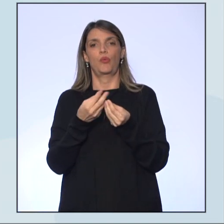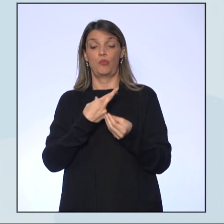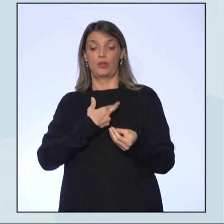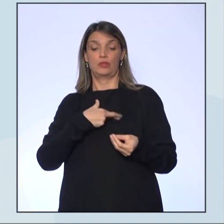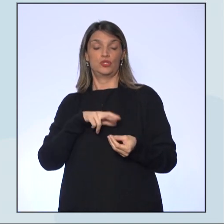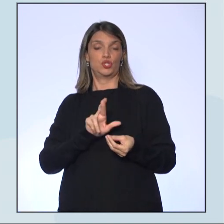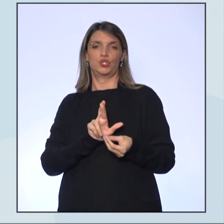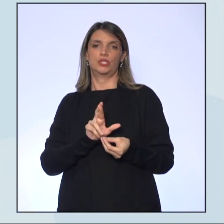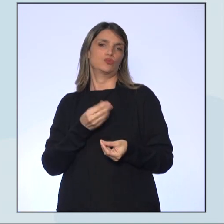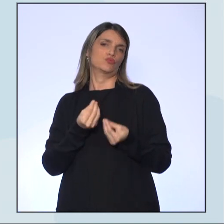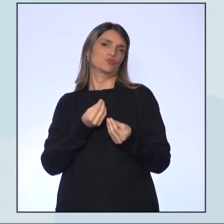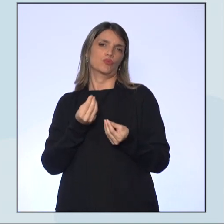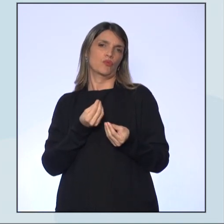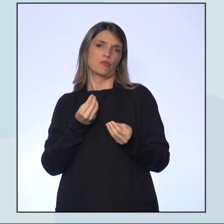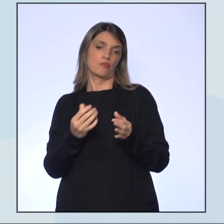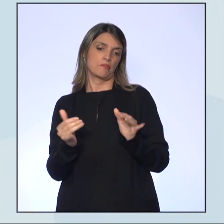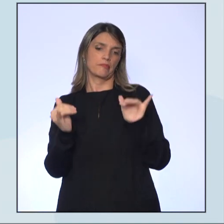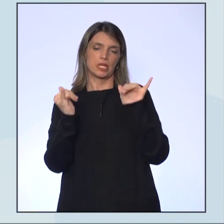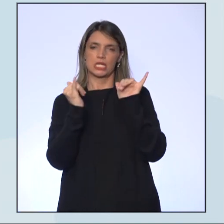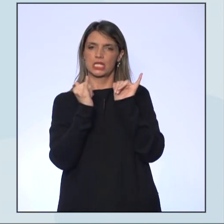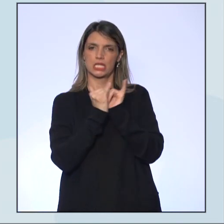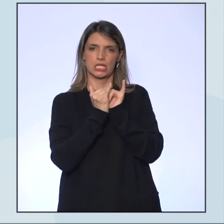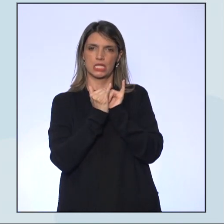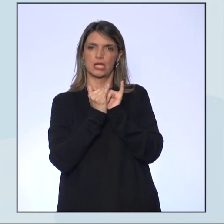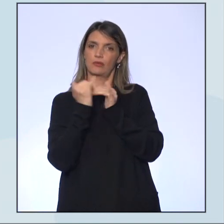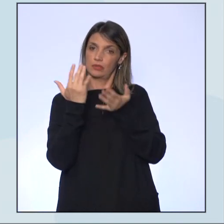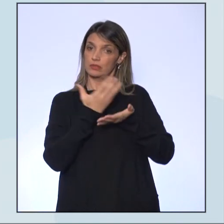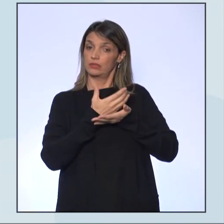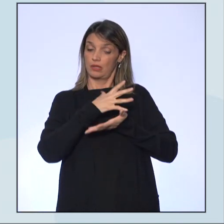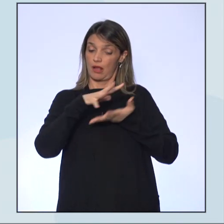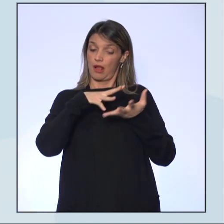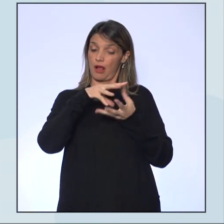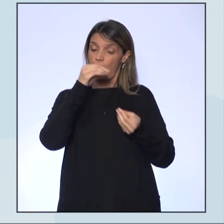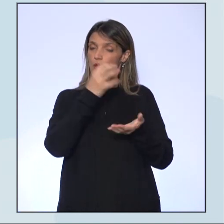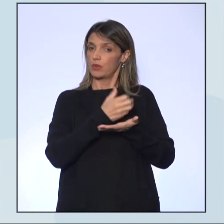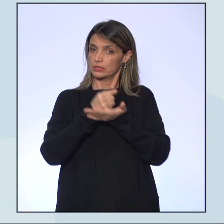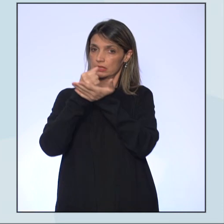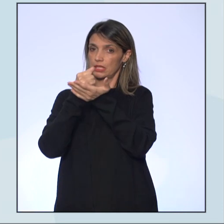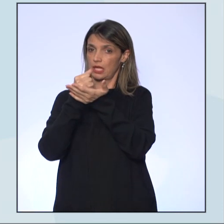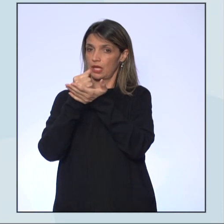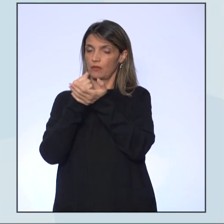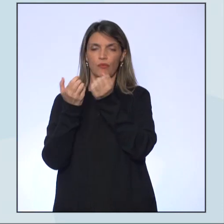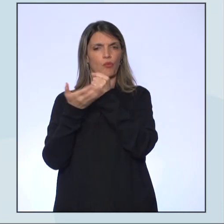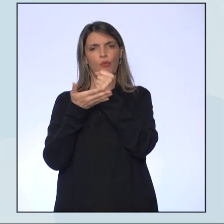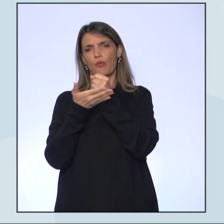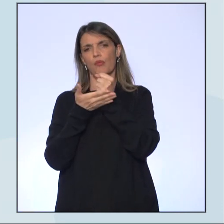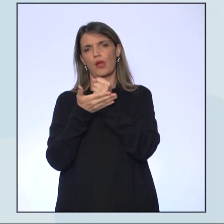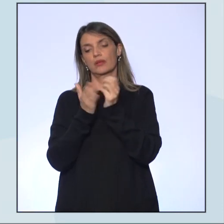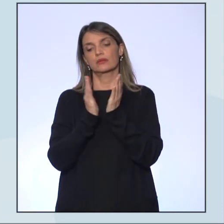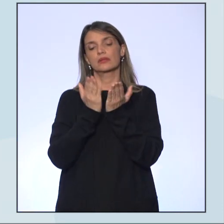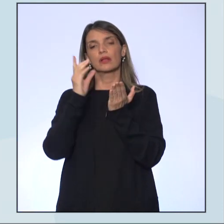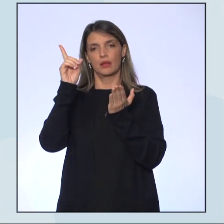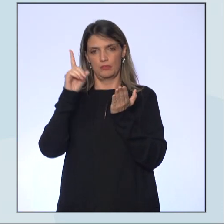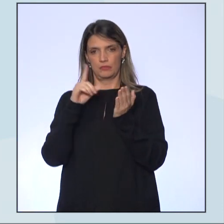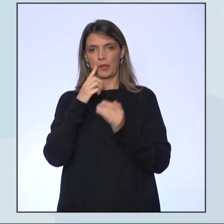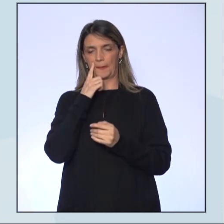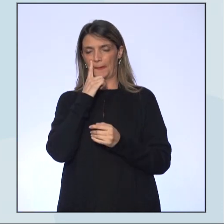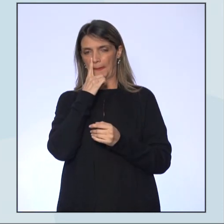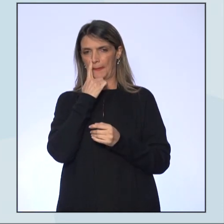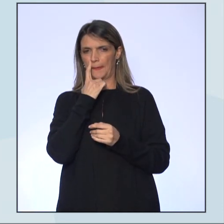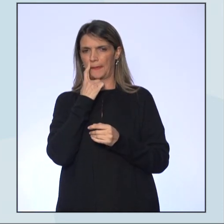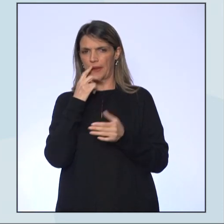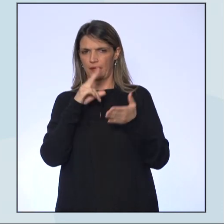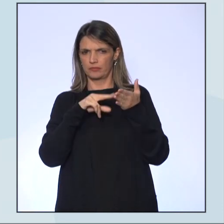religião a respeito do perdão dos pecados e da salvação da alma, que está baseado numa passagem bíblica. Então, mais um momento aí de